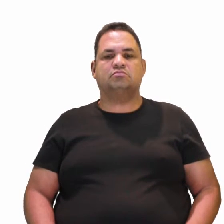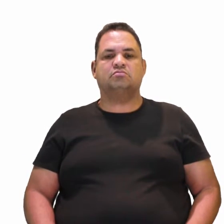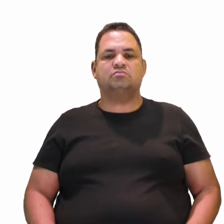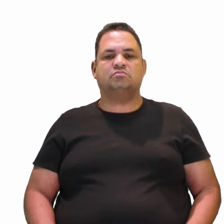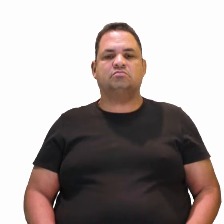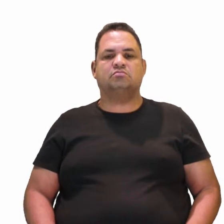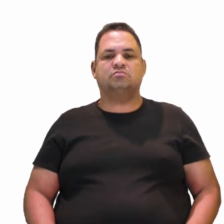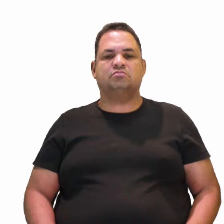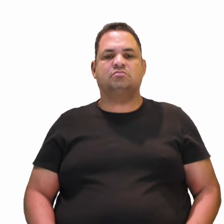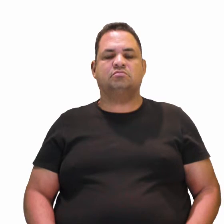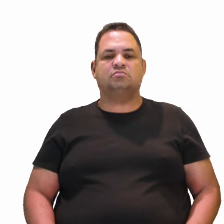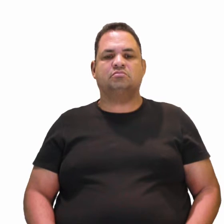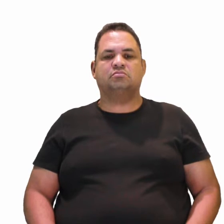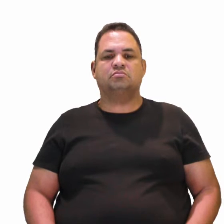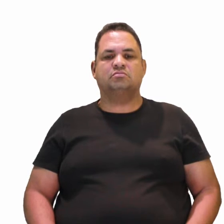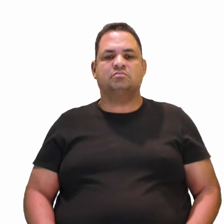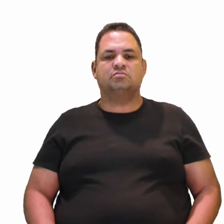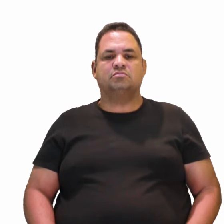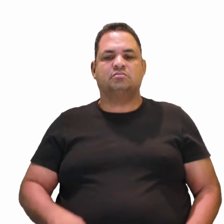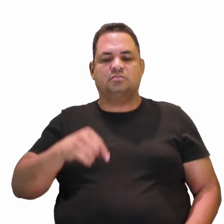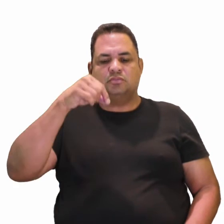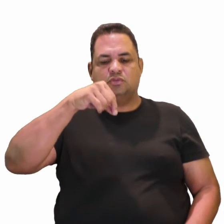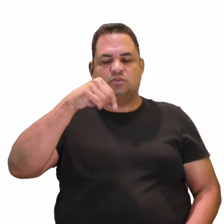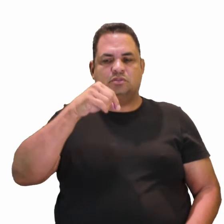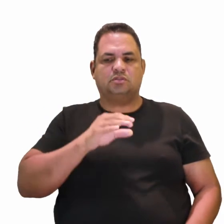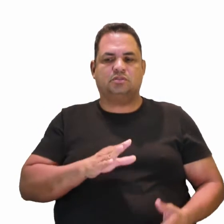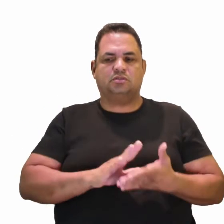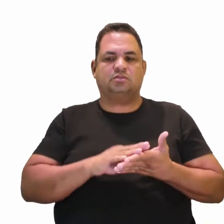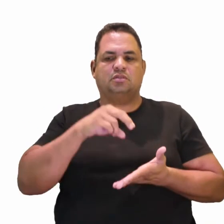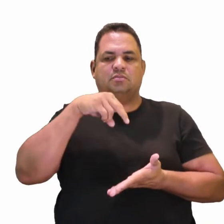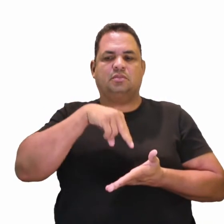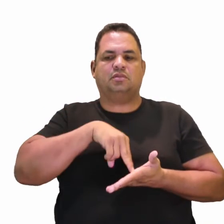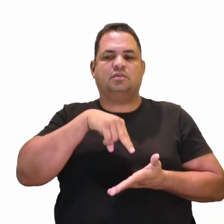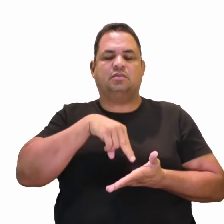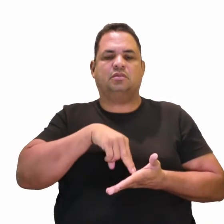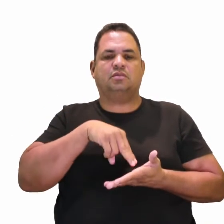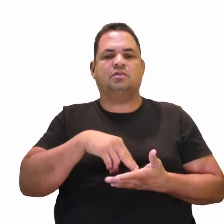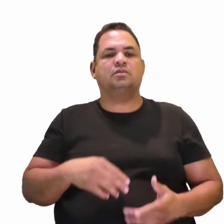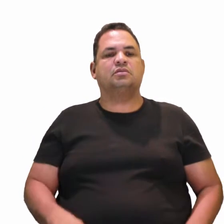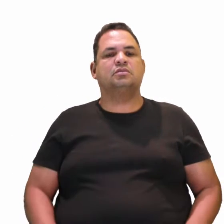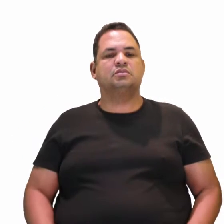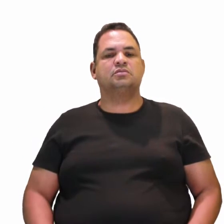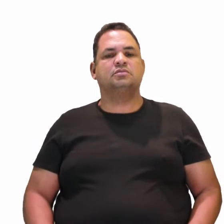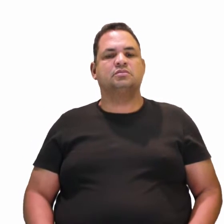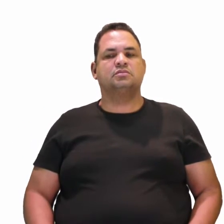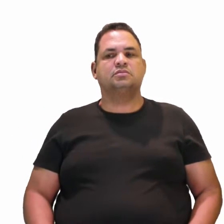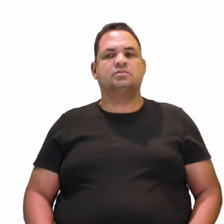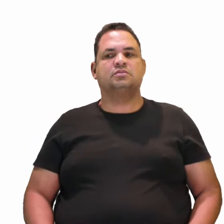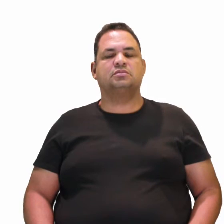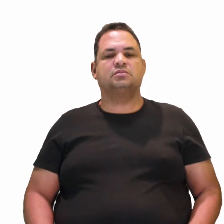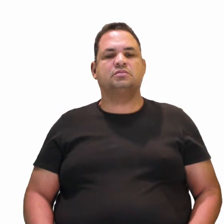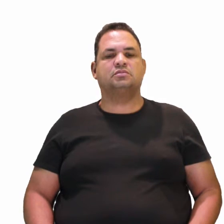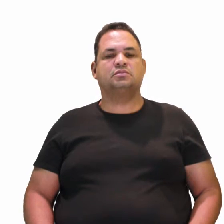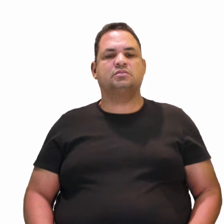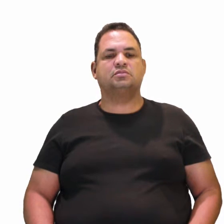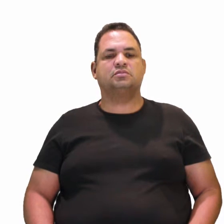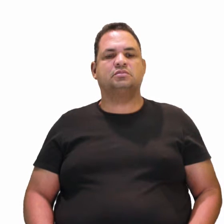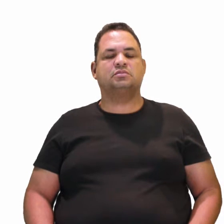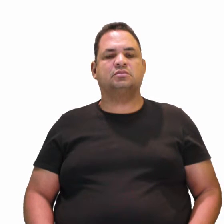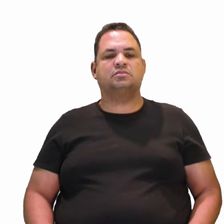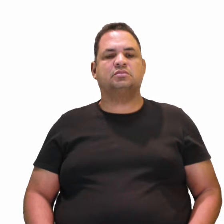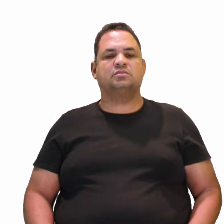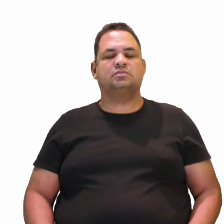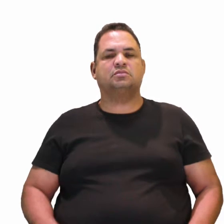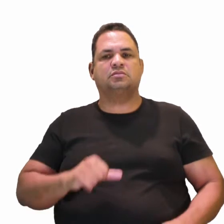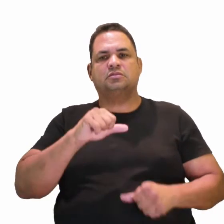chá da manhã, né, no morning tea. Don't skip lunch or dinner either, ou seja, não